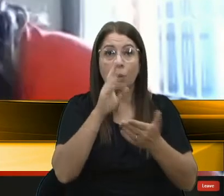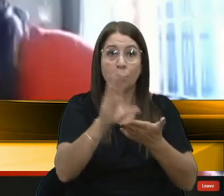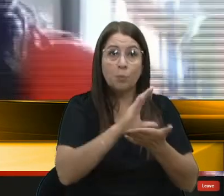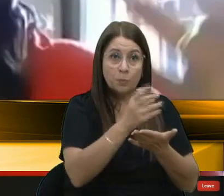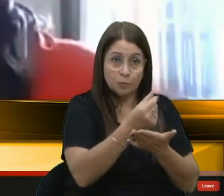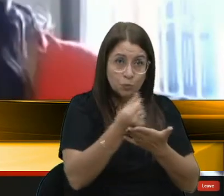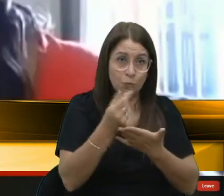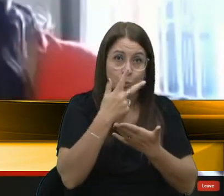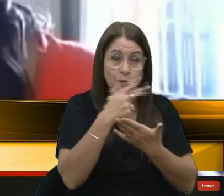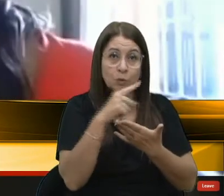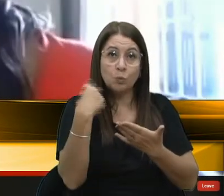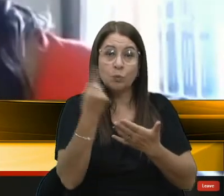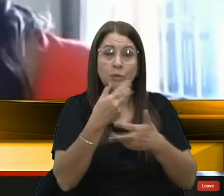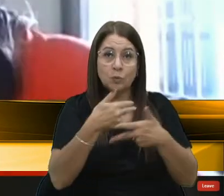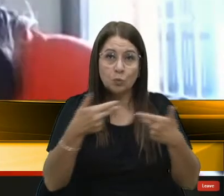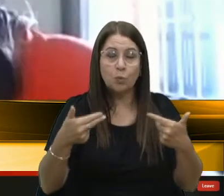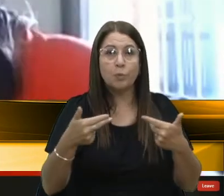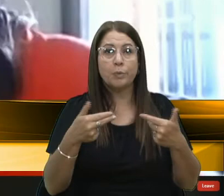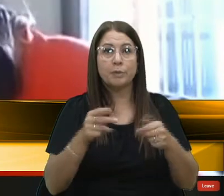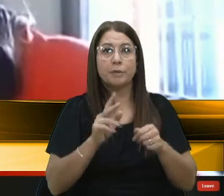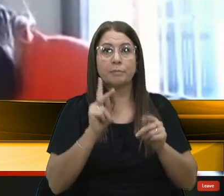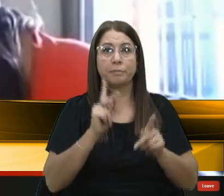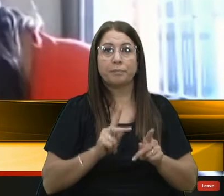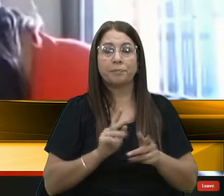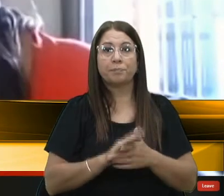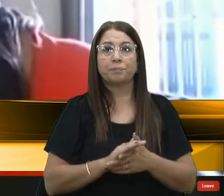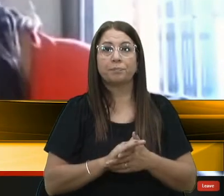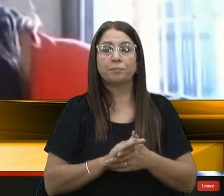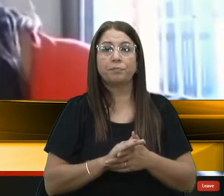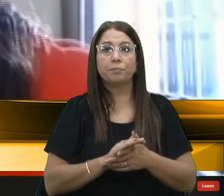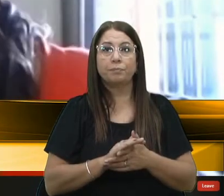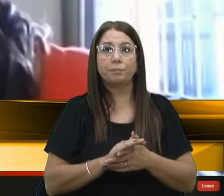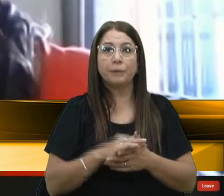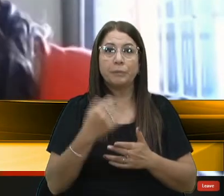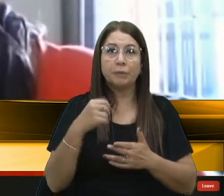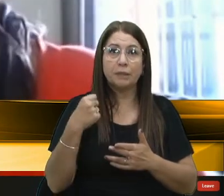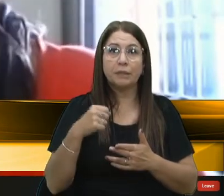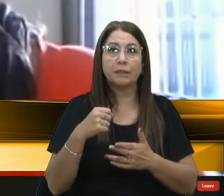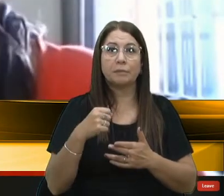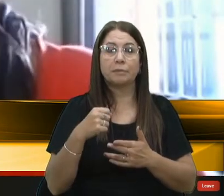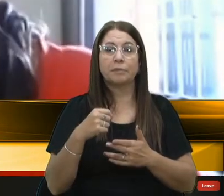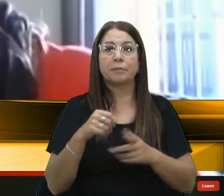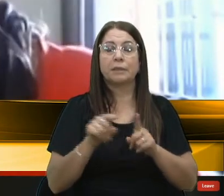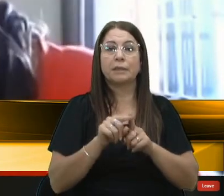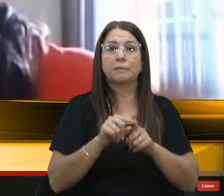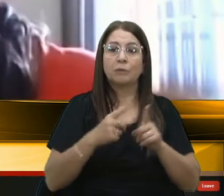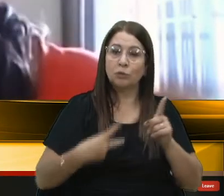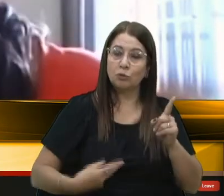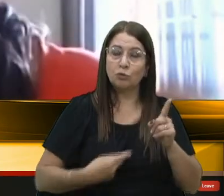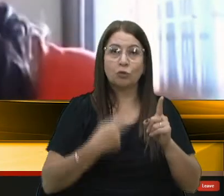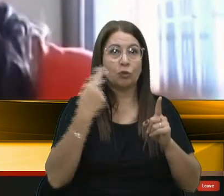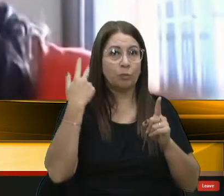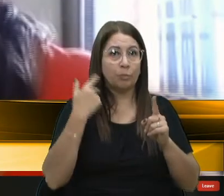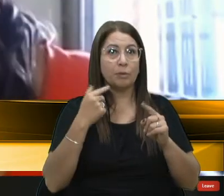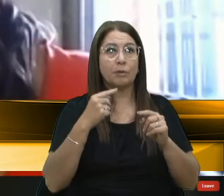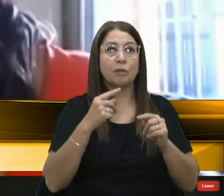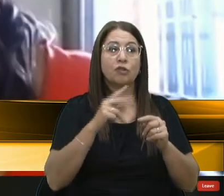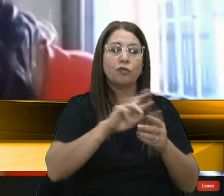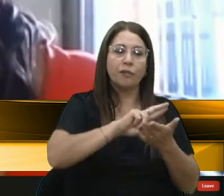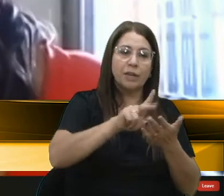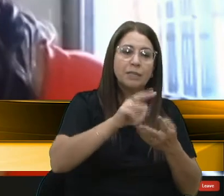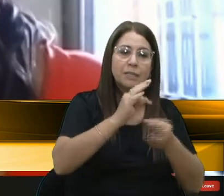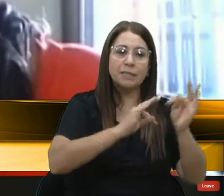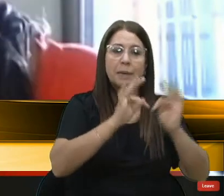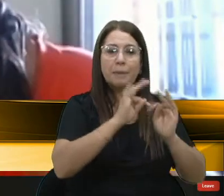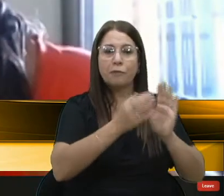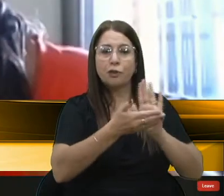todas as outras coisas, né? O pessoal que estava precisava de cirurgia eletiva, que não foi feito, que teve vários tratamentos que ficaram para